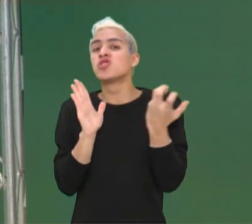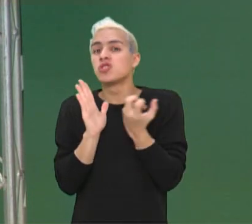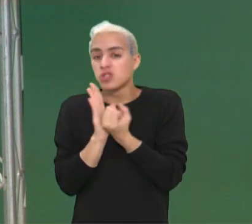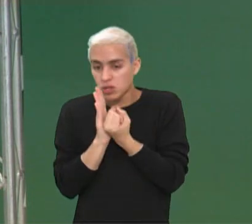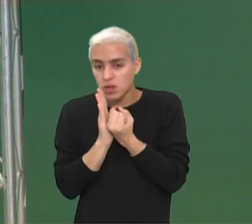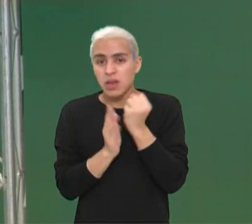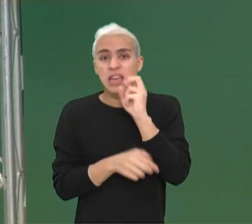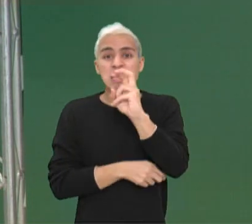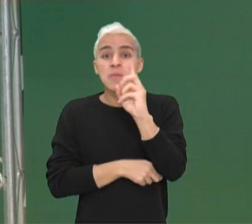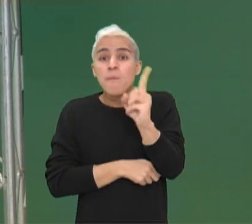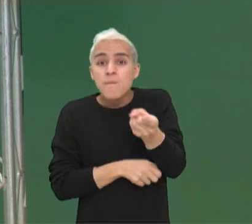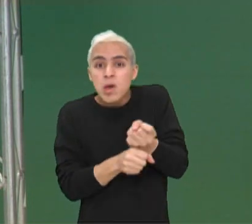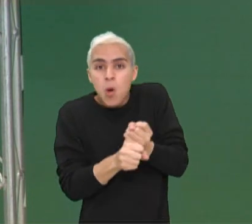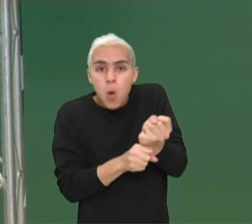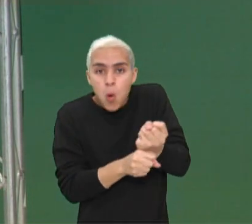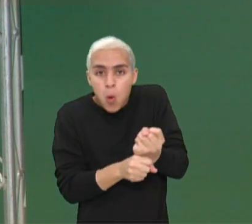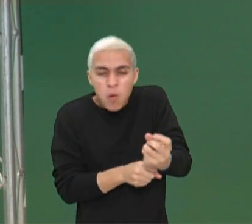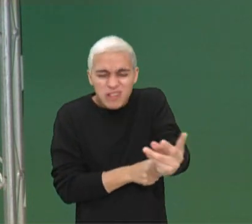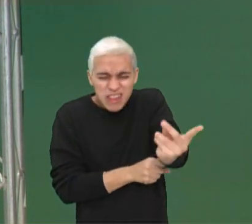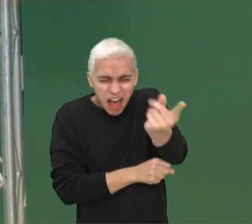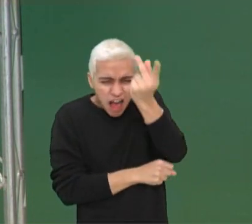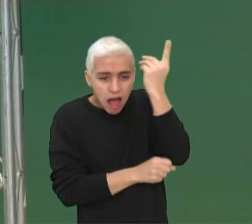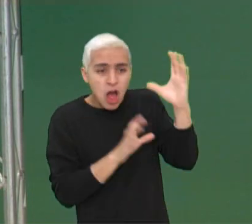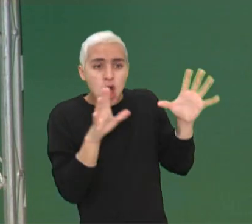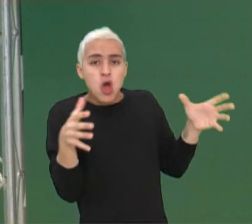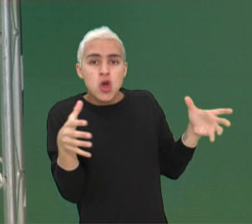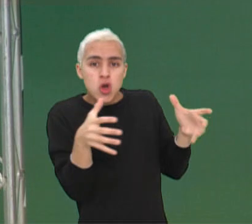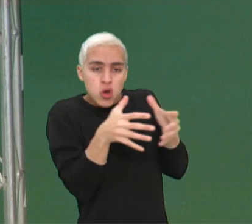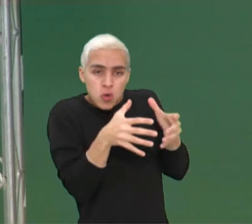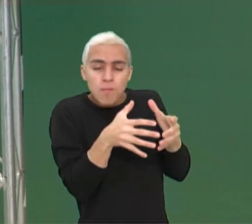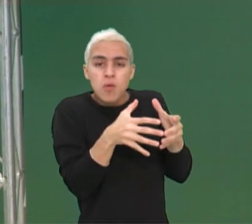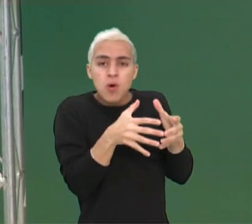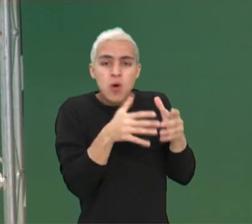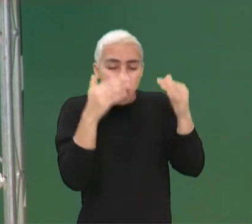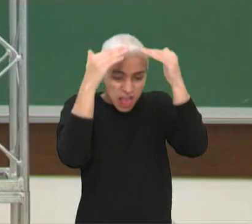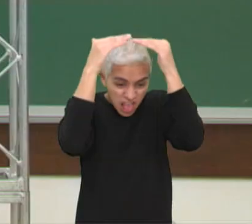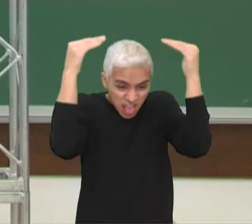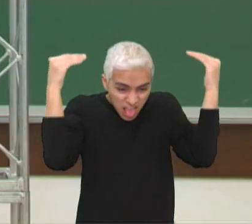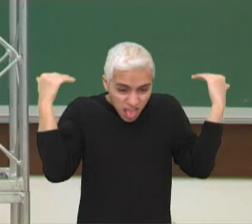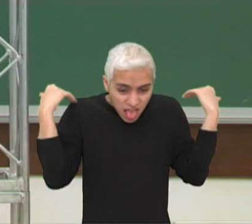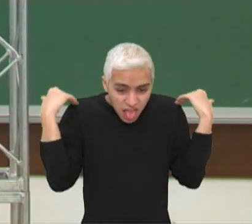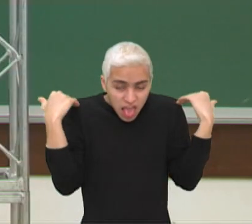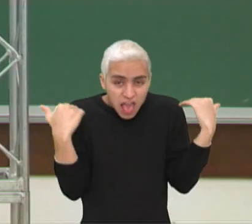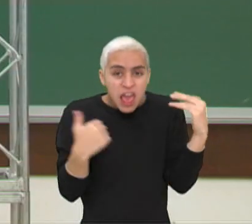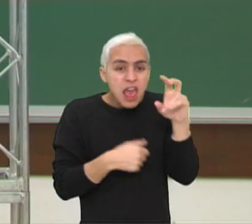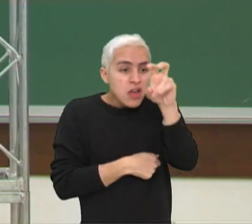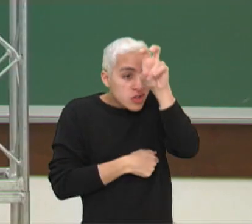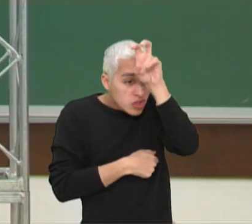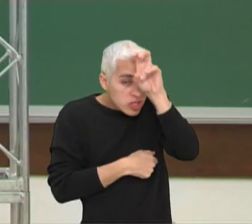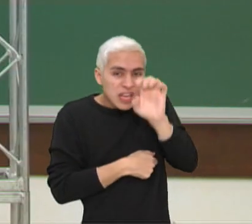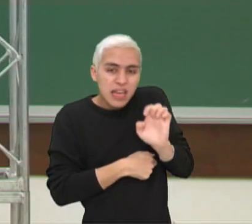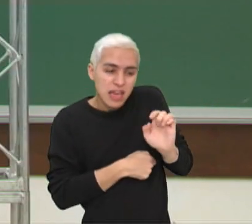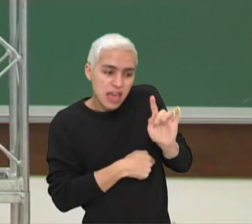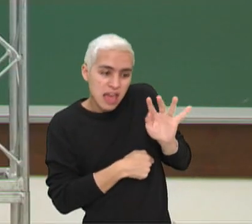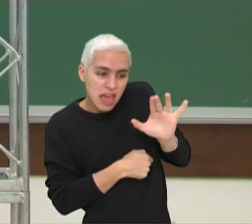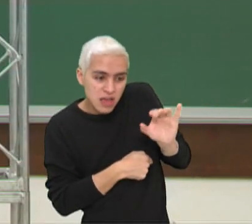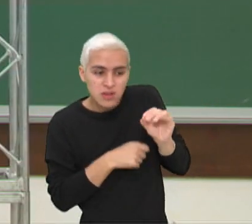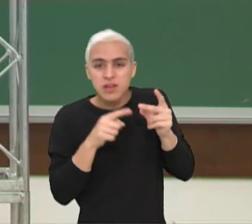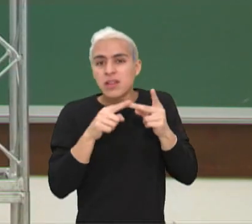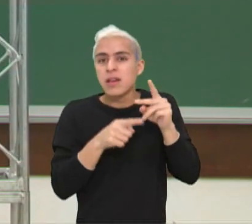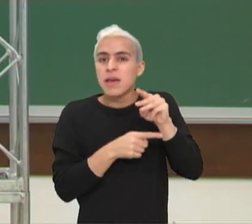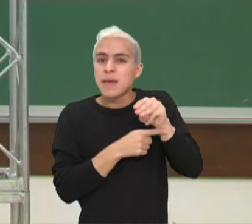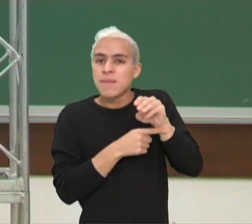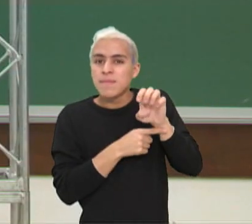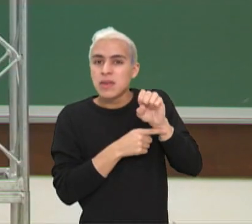5 mil anos em civilizações como Egito e Mesopotâmia. Então, 5 mil anos